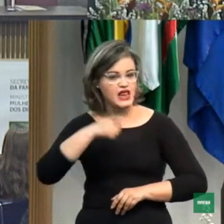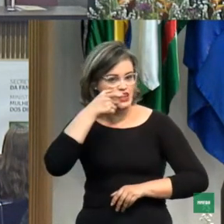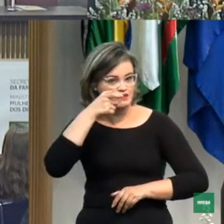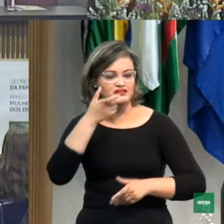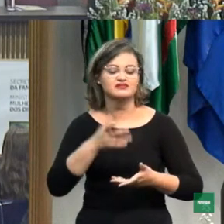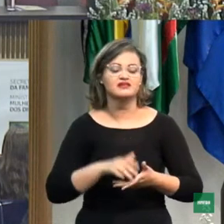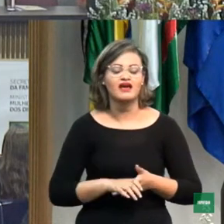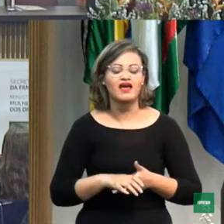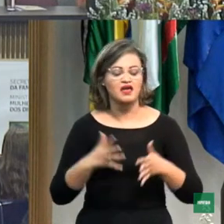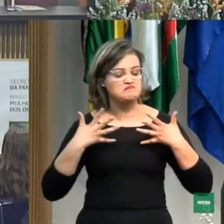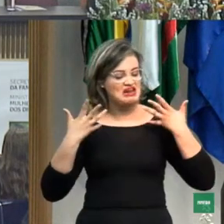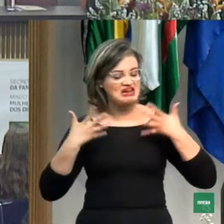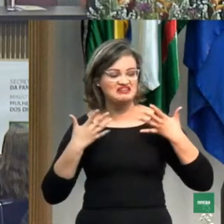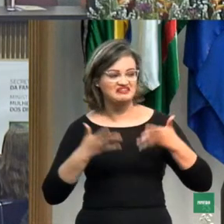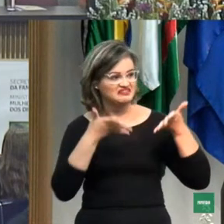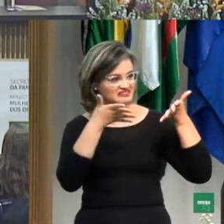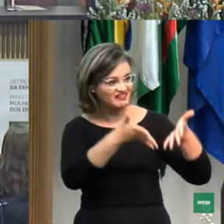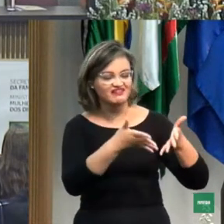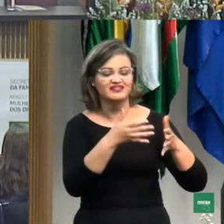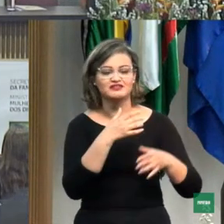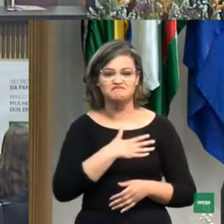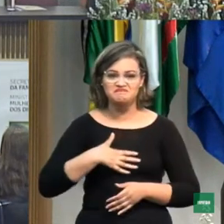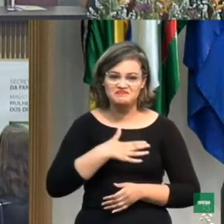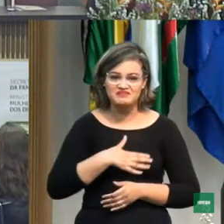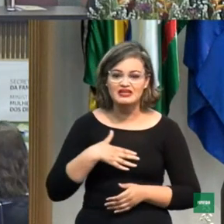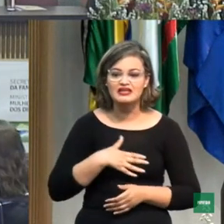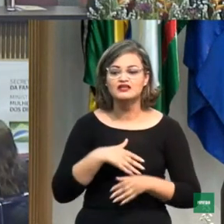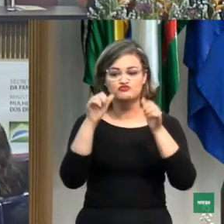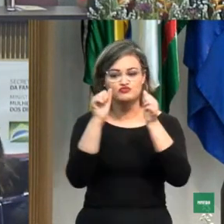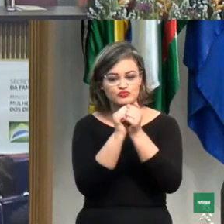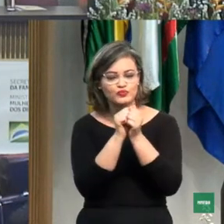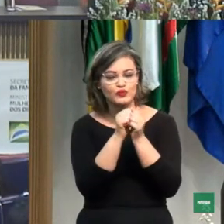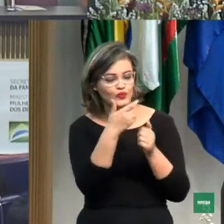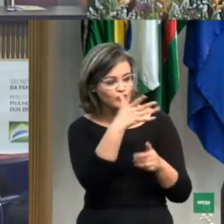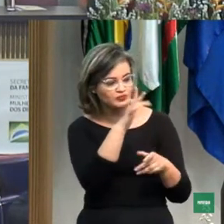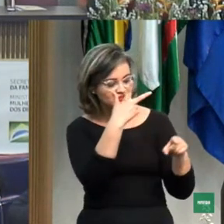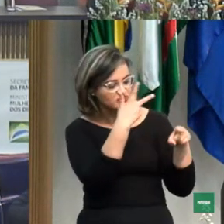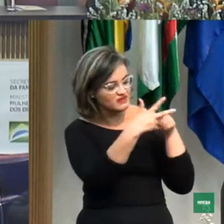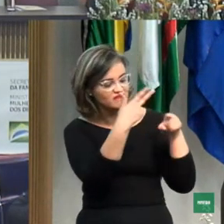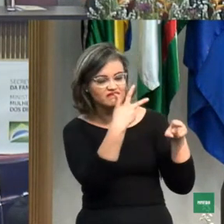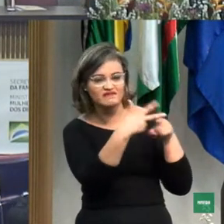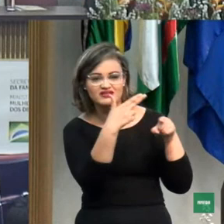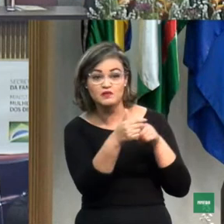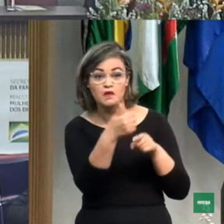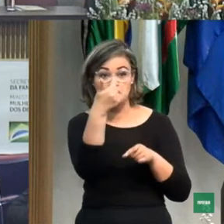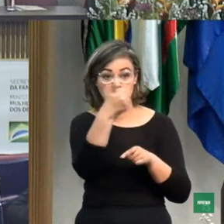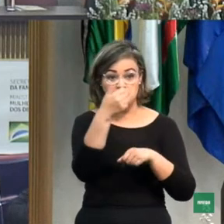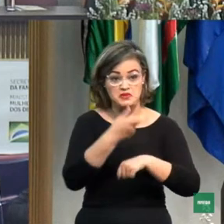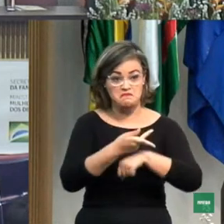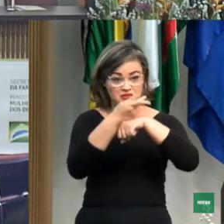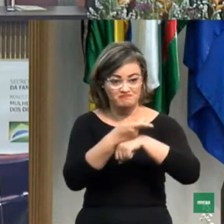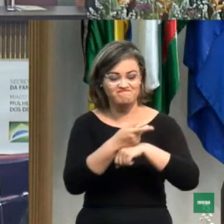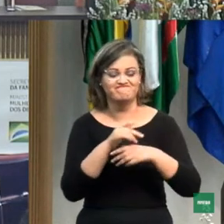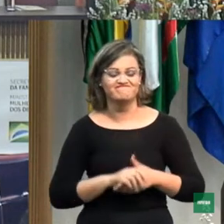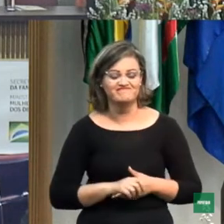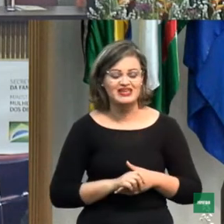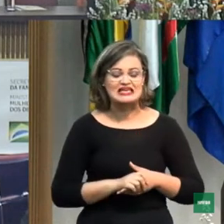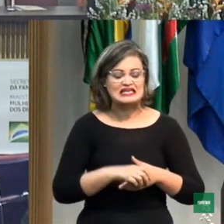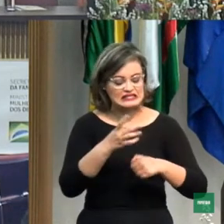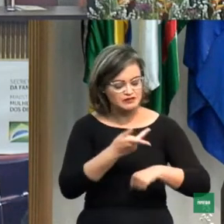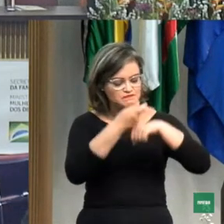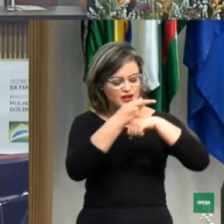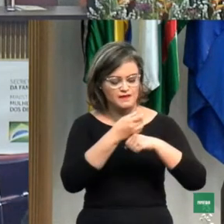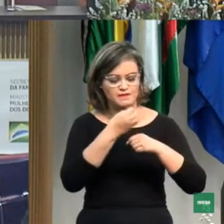aqui junto com vocês e junto com esses vencedores da primeira edição do nosso prêmio. O prêmio Melhores Práticas em